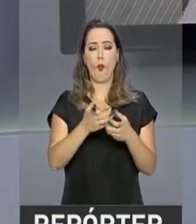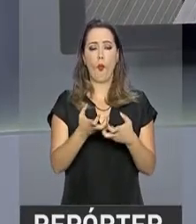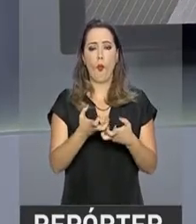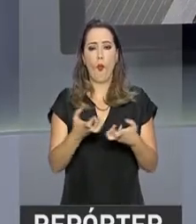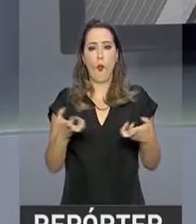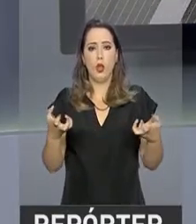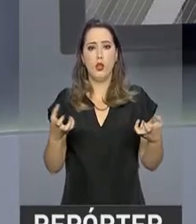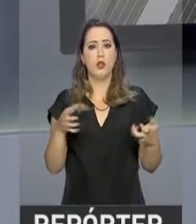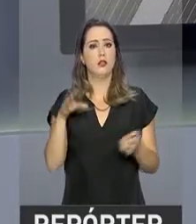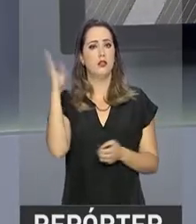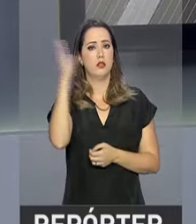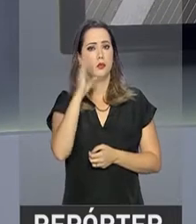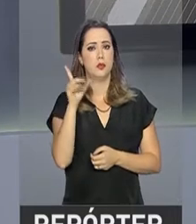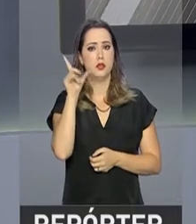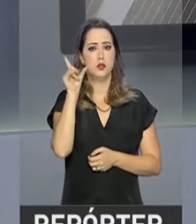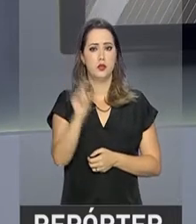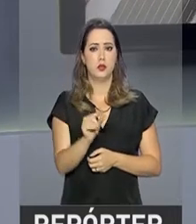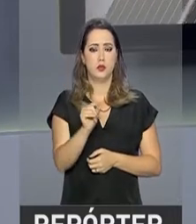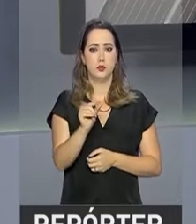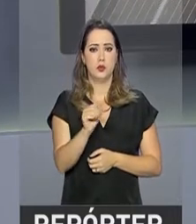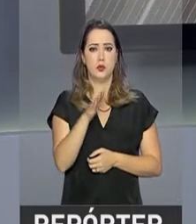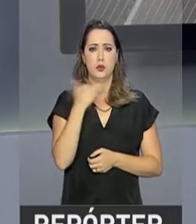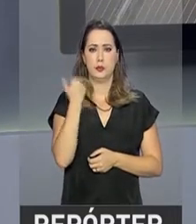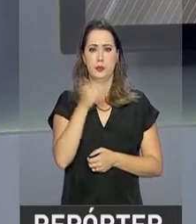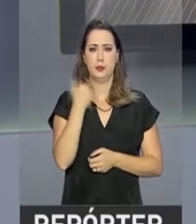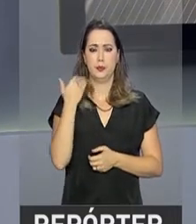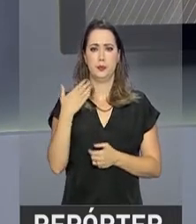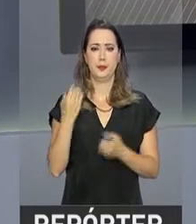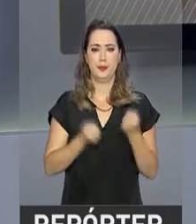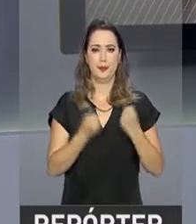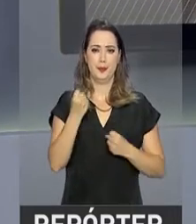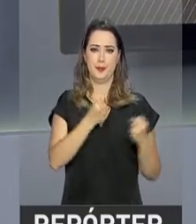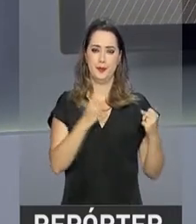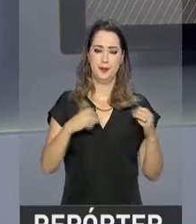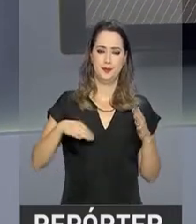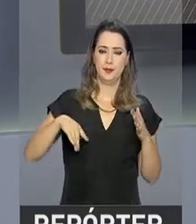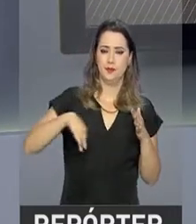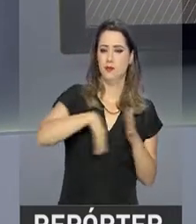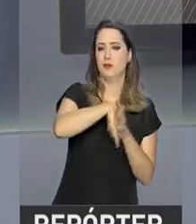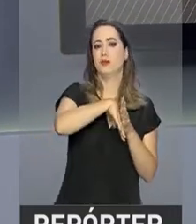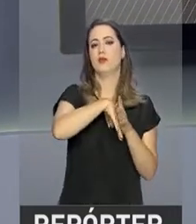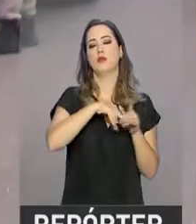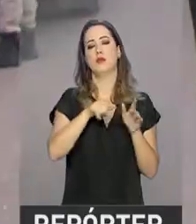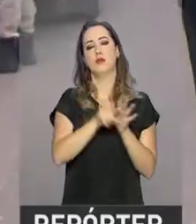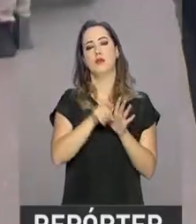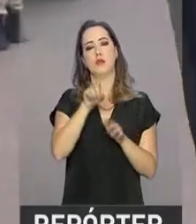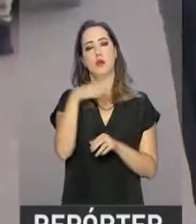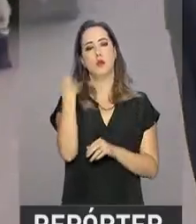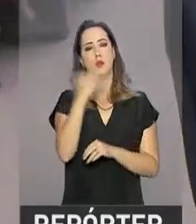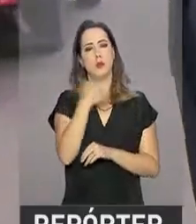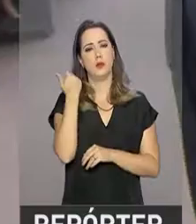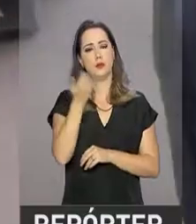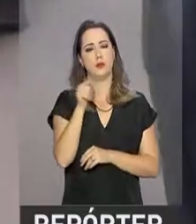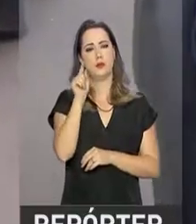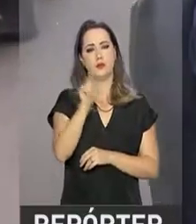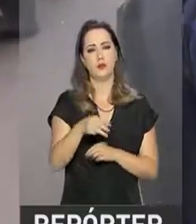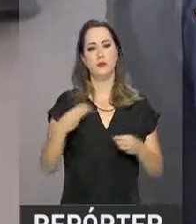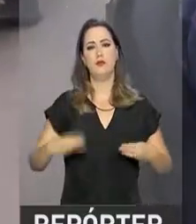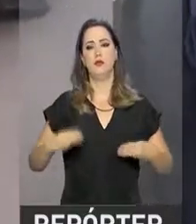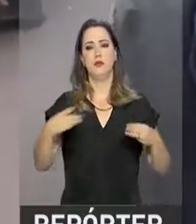redução no número de mortes por acidentes de trânsito de acordo com dados do sistema de informações de mortalidade do ministério da saúde